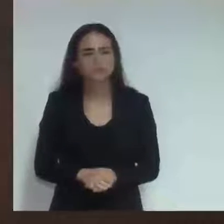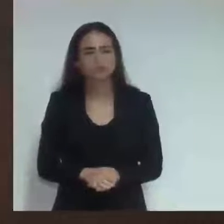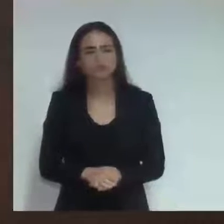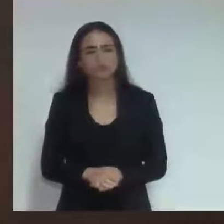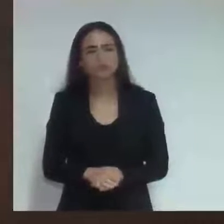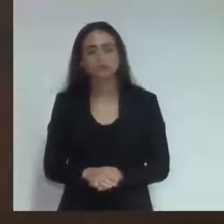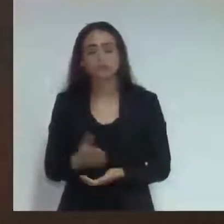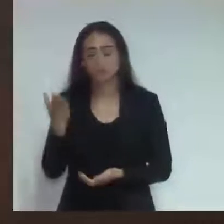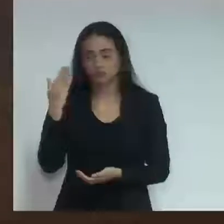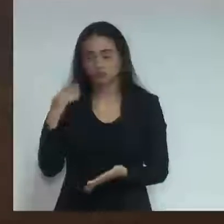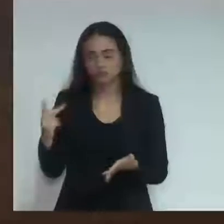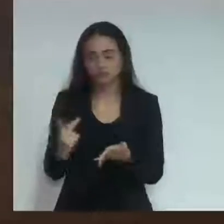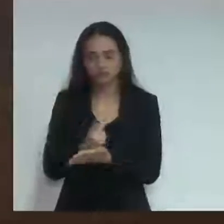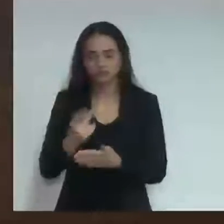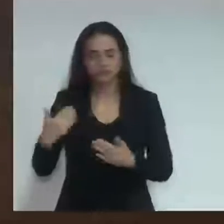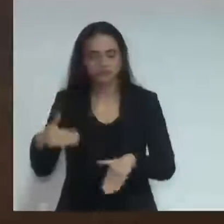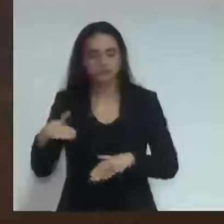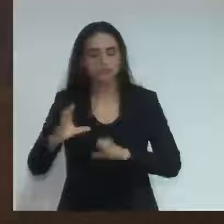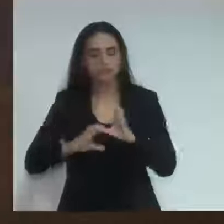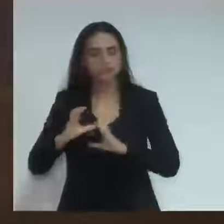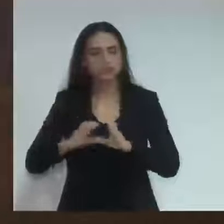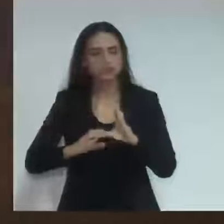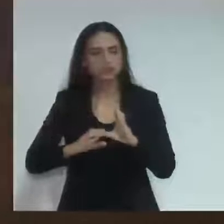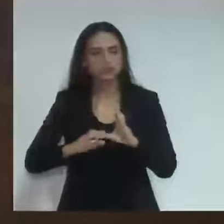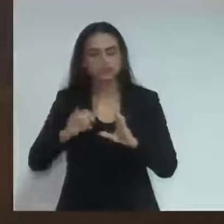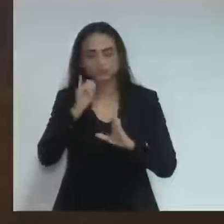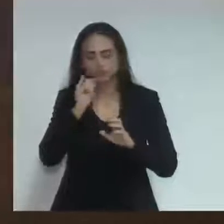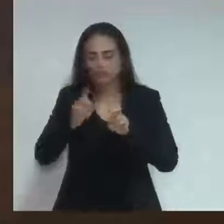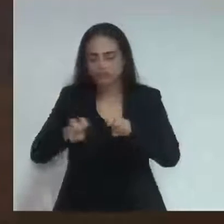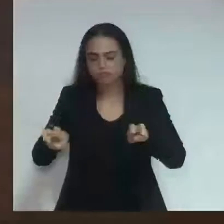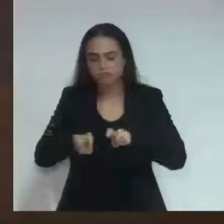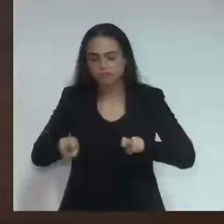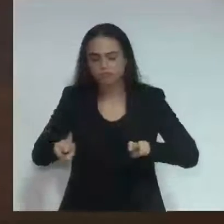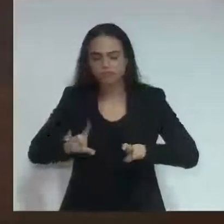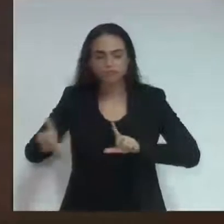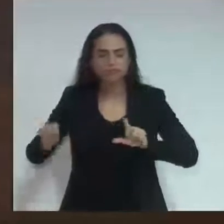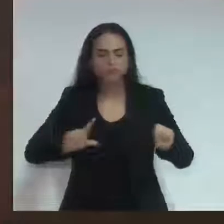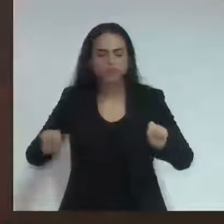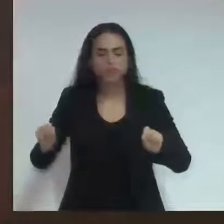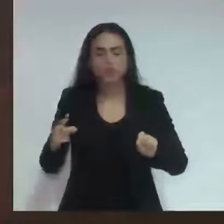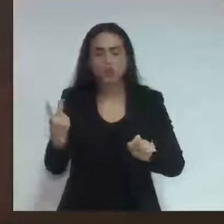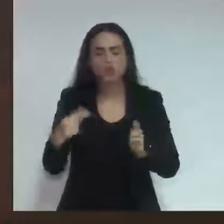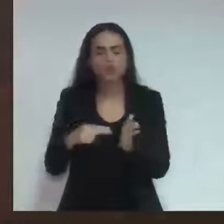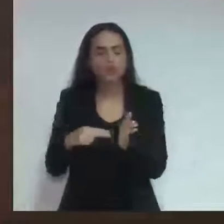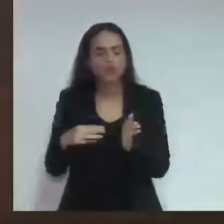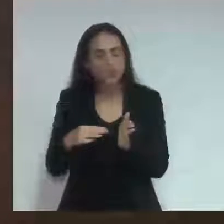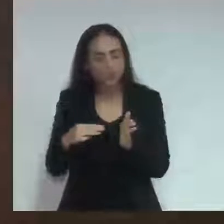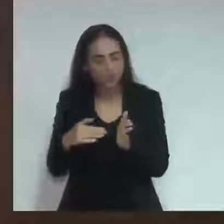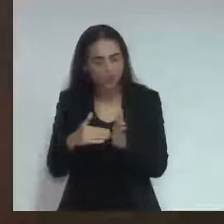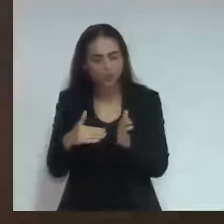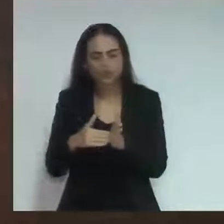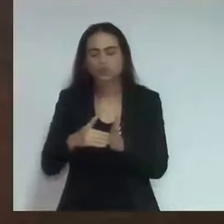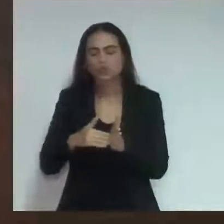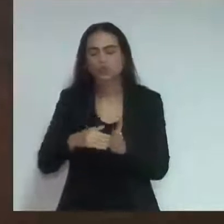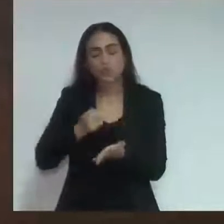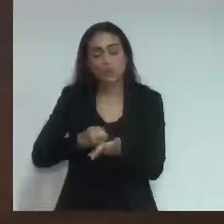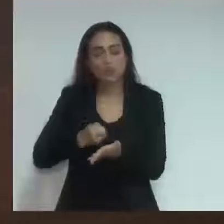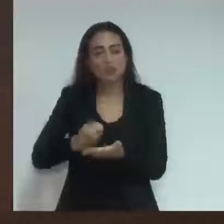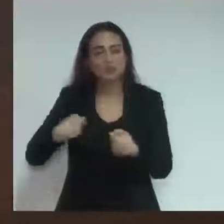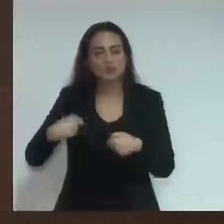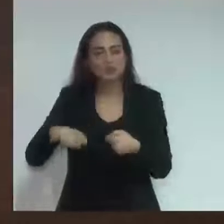assinar a prova atrás, todos os gabaritos, para evitar o quê? A fraude. E assim foi feito. E